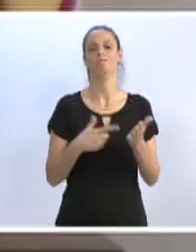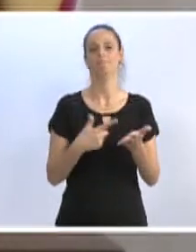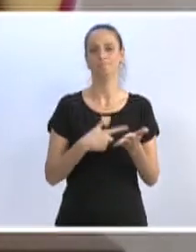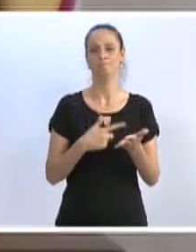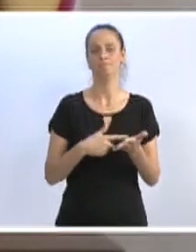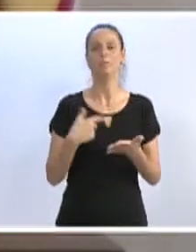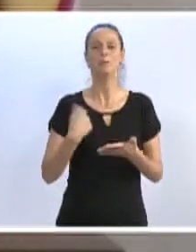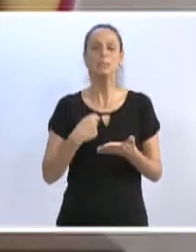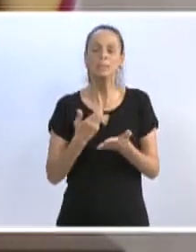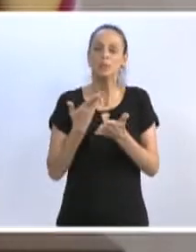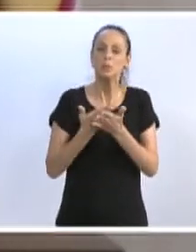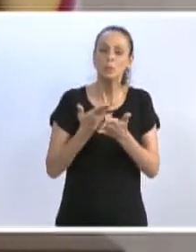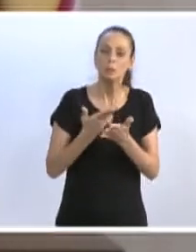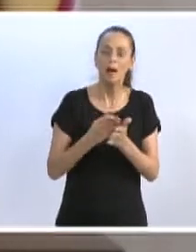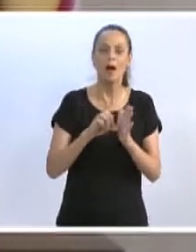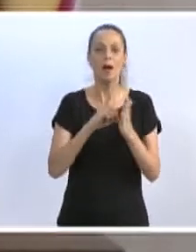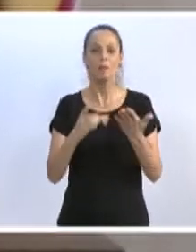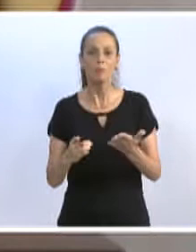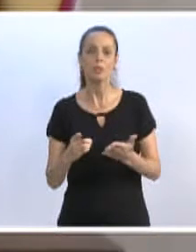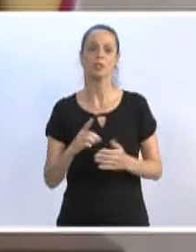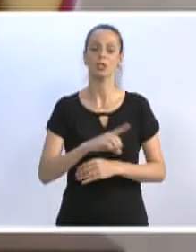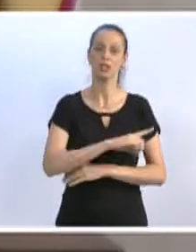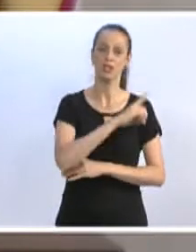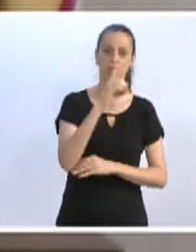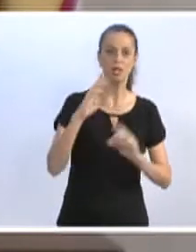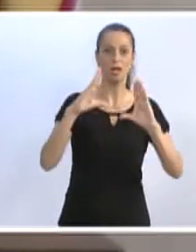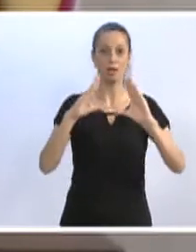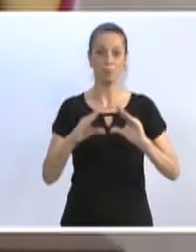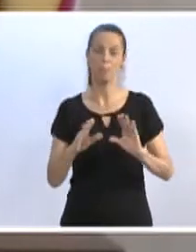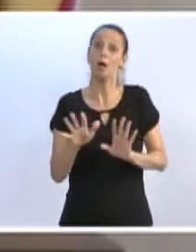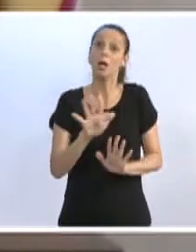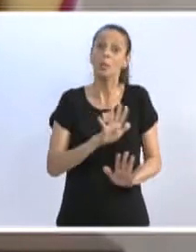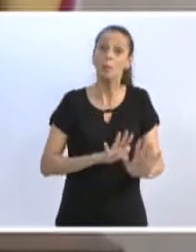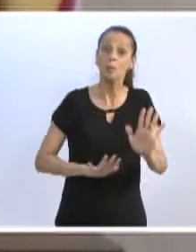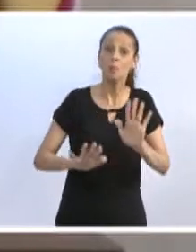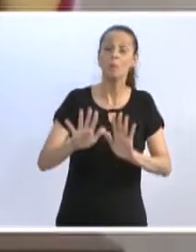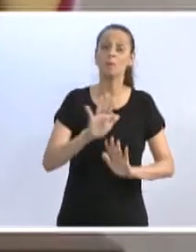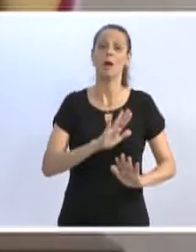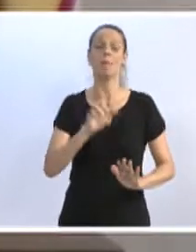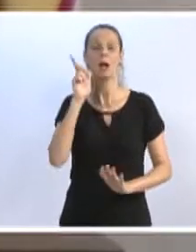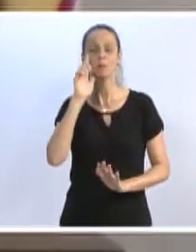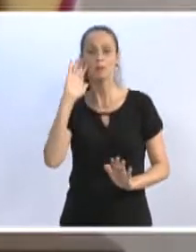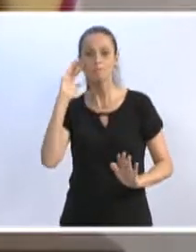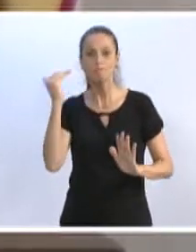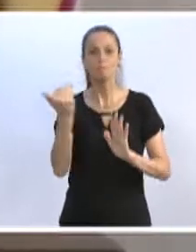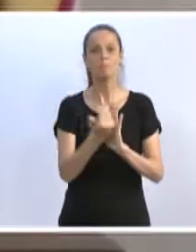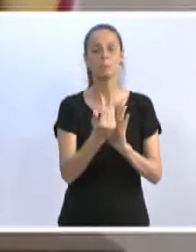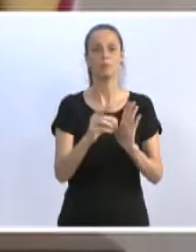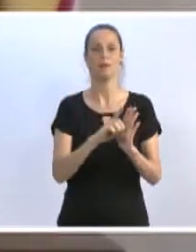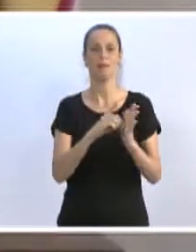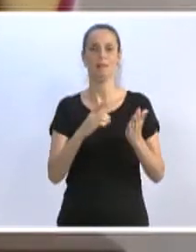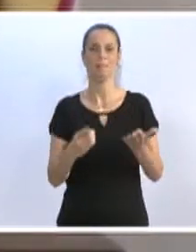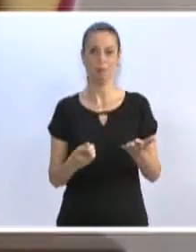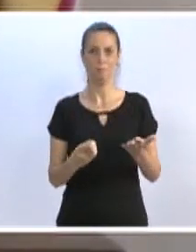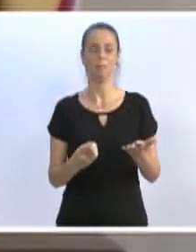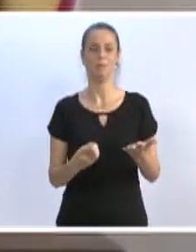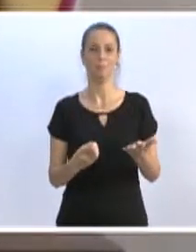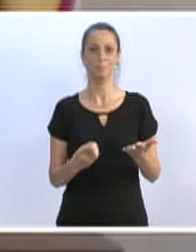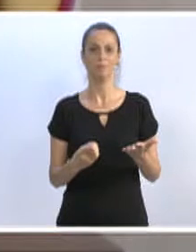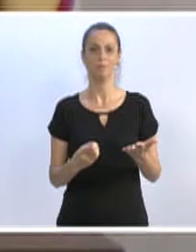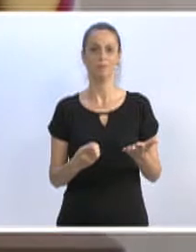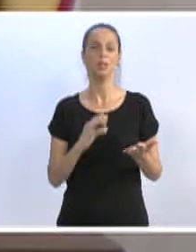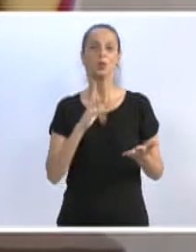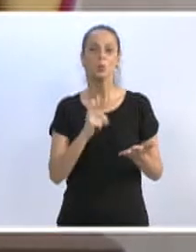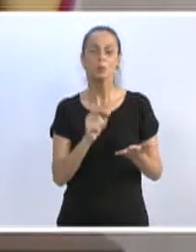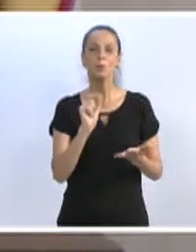medita nele de dia e de noite, para que tenhas cuidado de fazer segundo tudo quanto